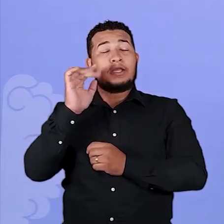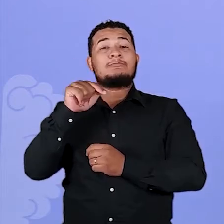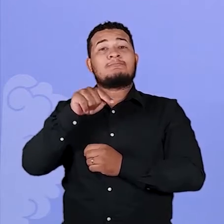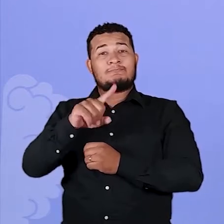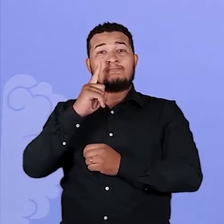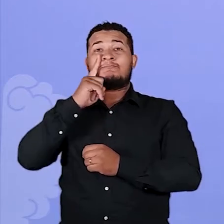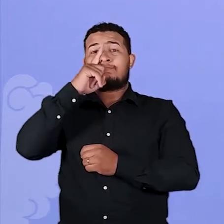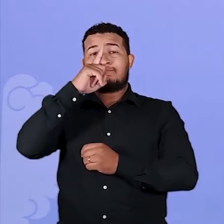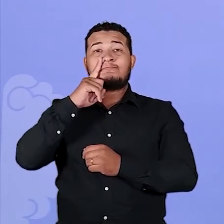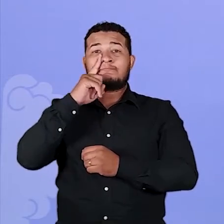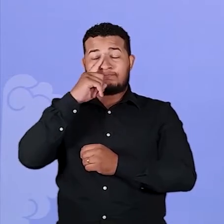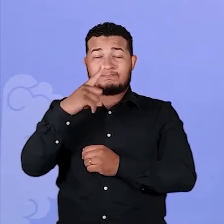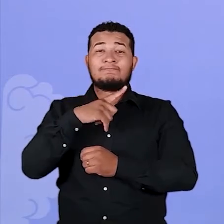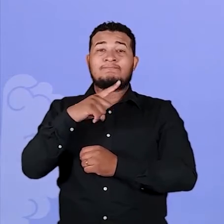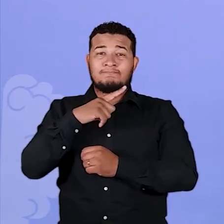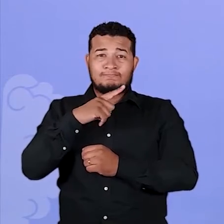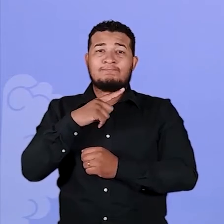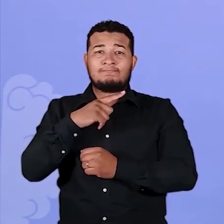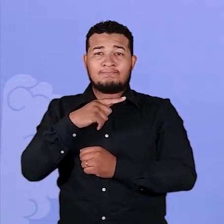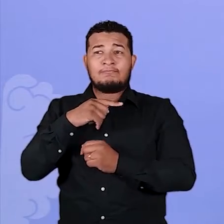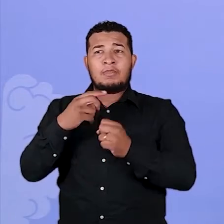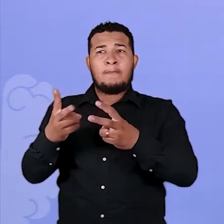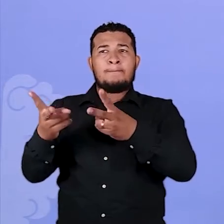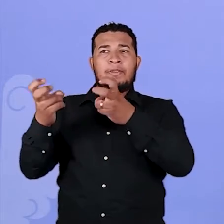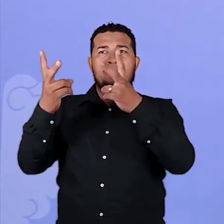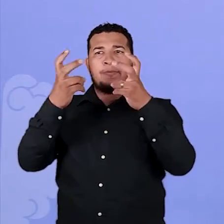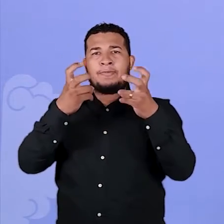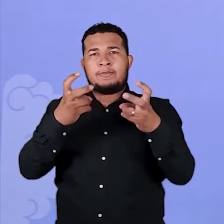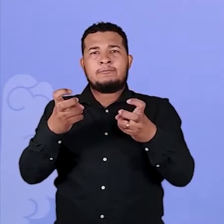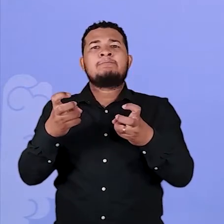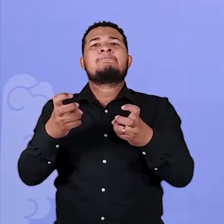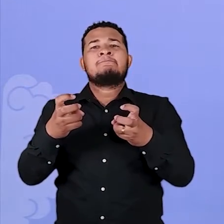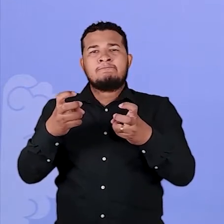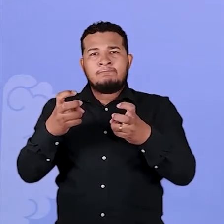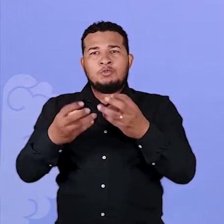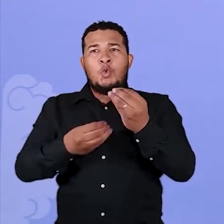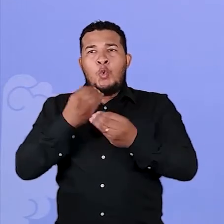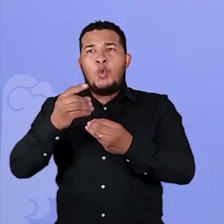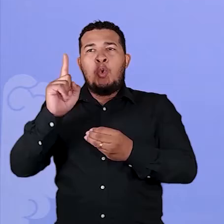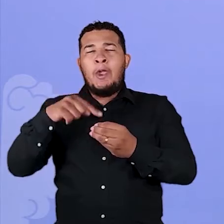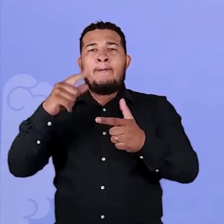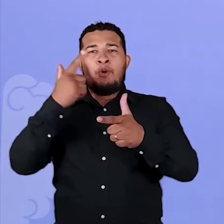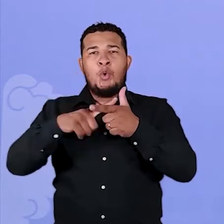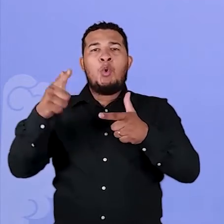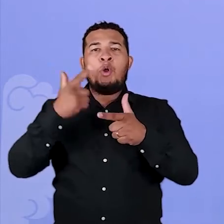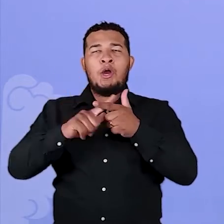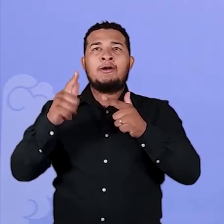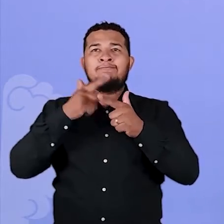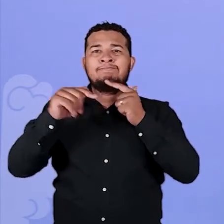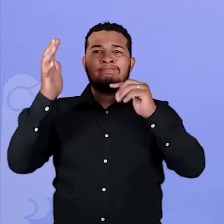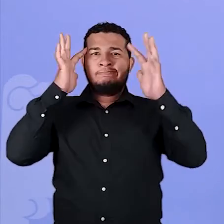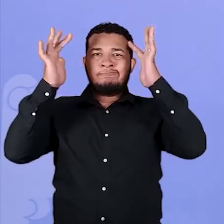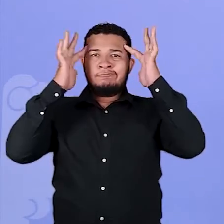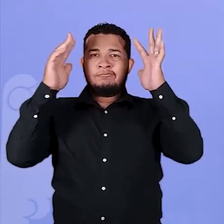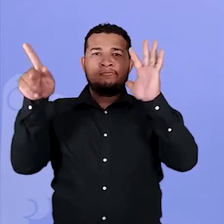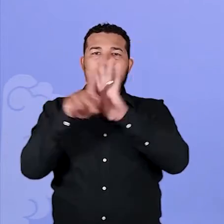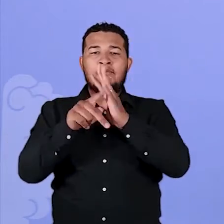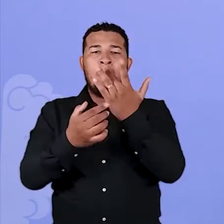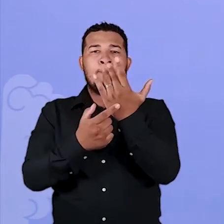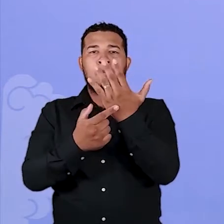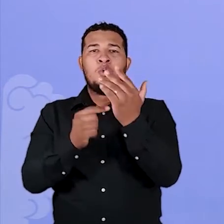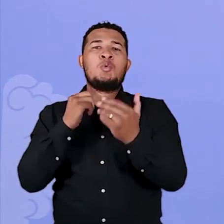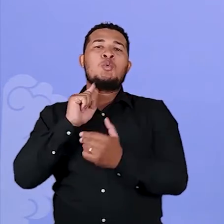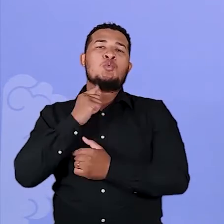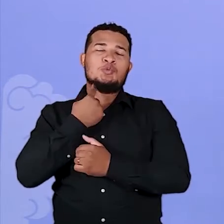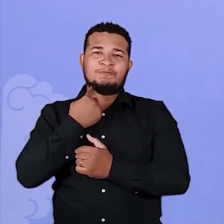o perigo que existe em torno disso, vocês vão ver o tamanho que é esse problema das mãos